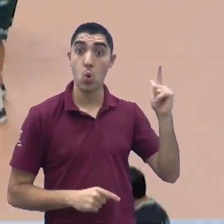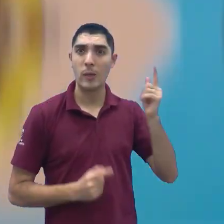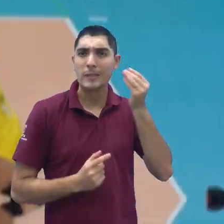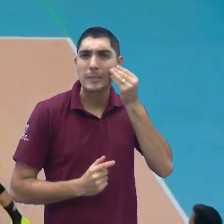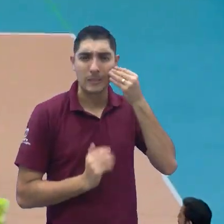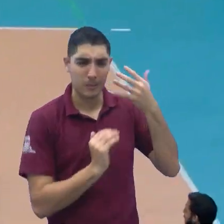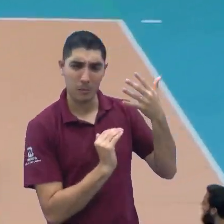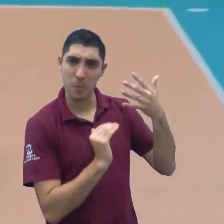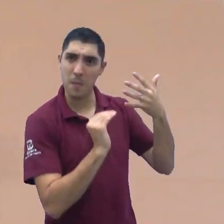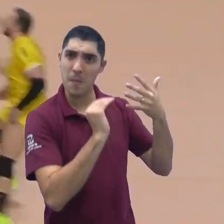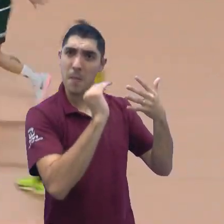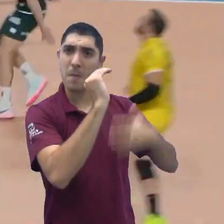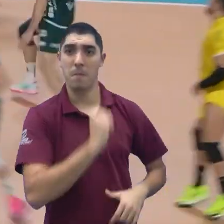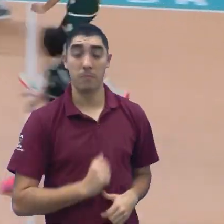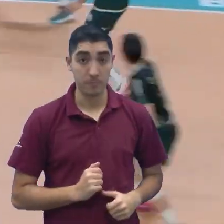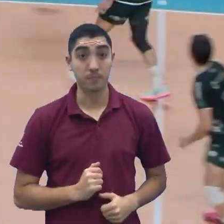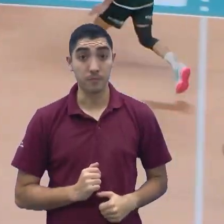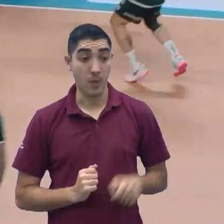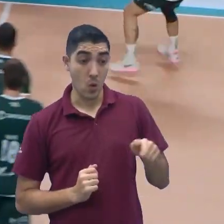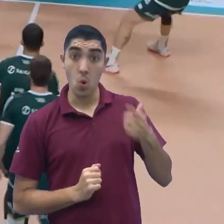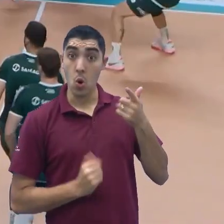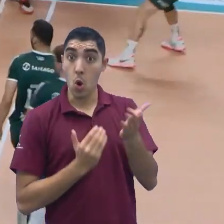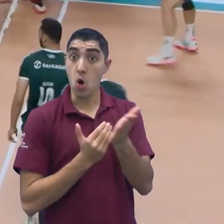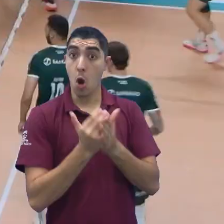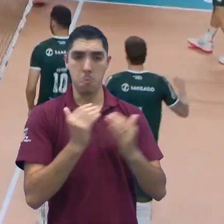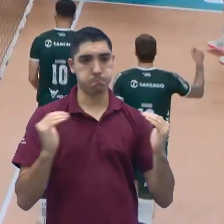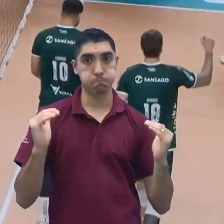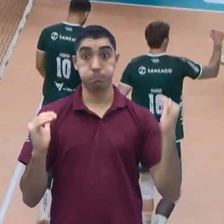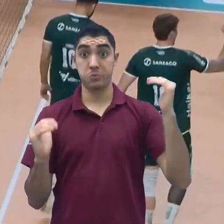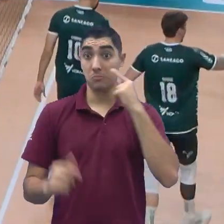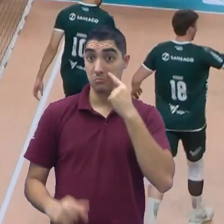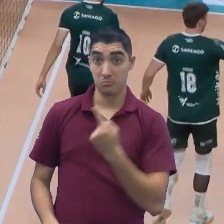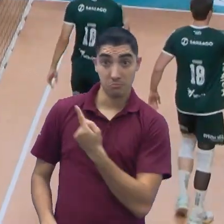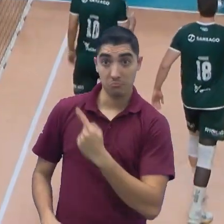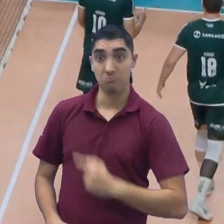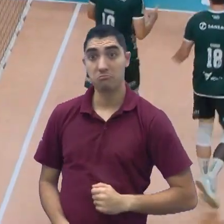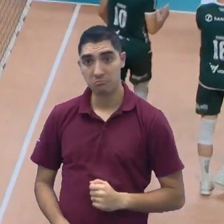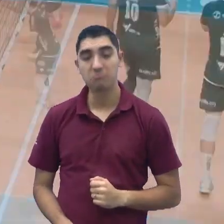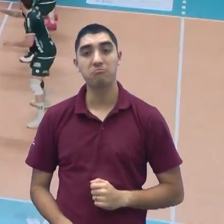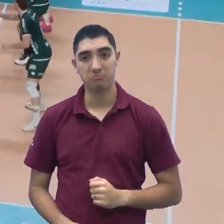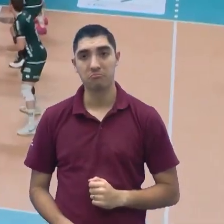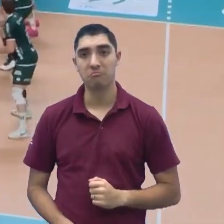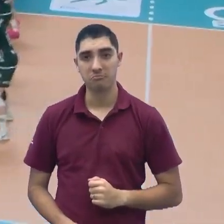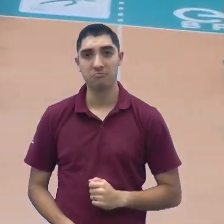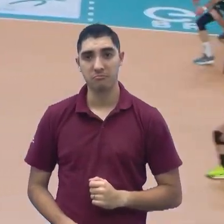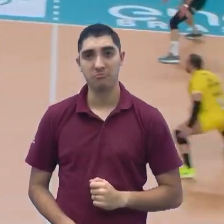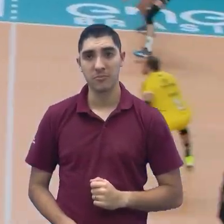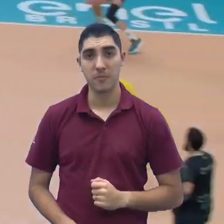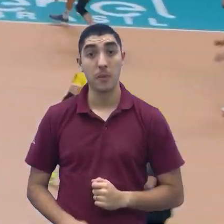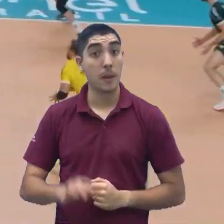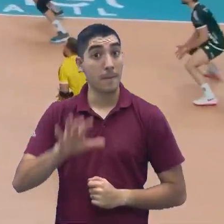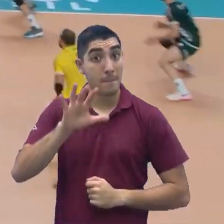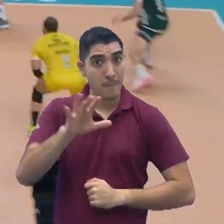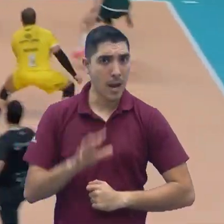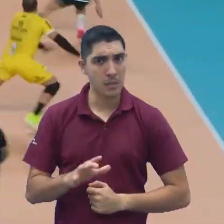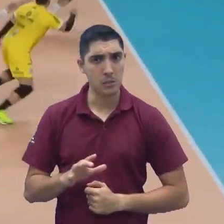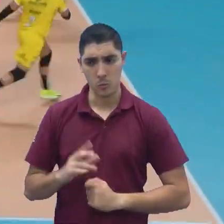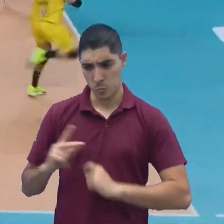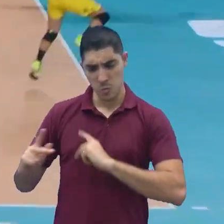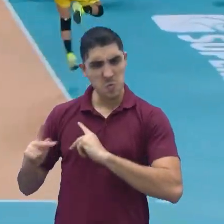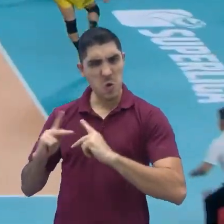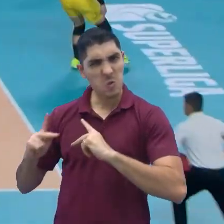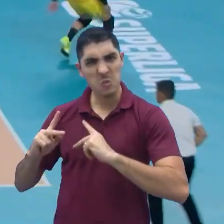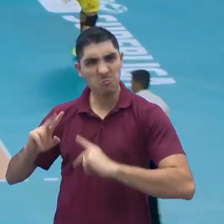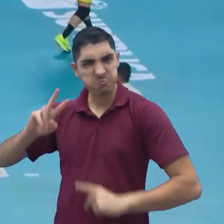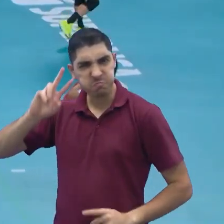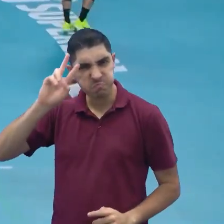classificação. O Goiás largou na frente, é verdade, com o Saliba da entrada de rede. Mas o que se viu foi um primeiro set